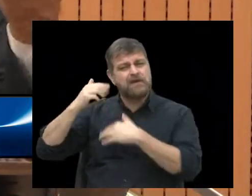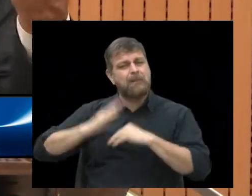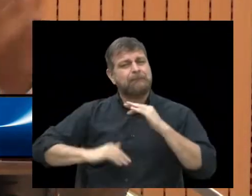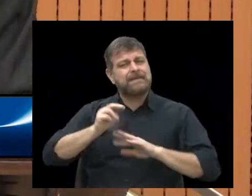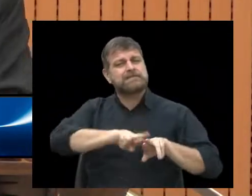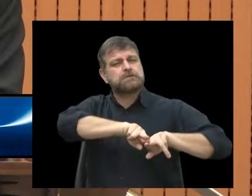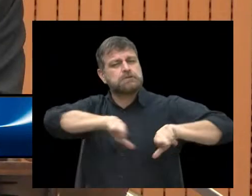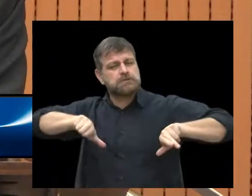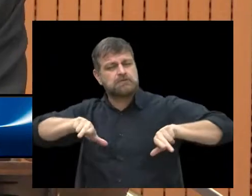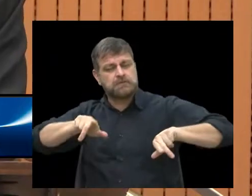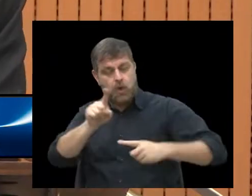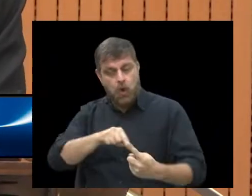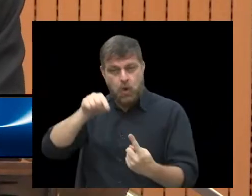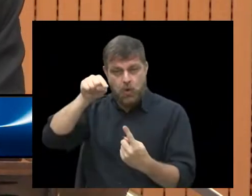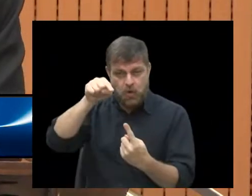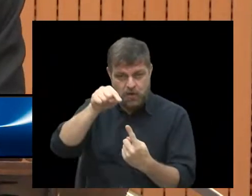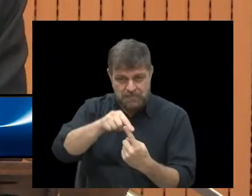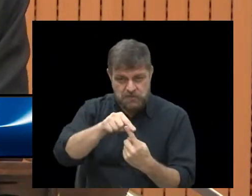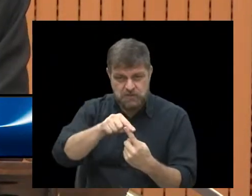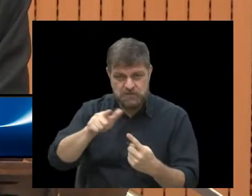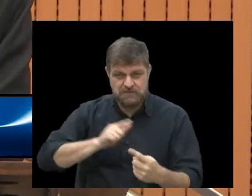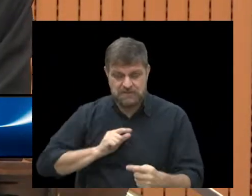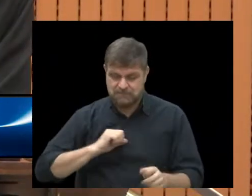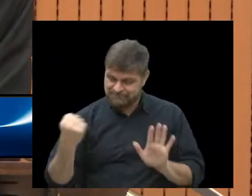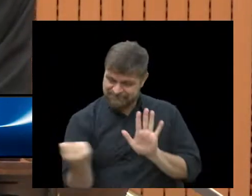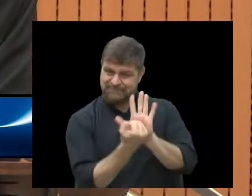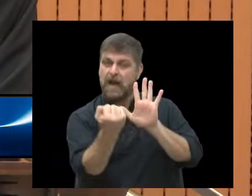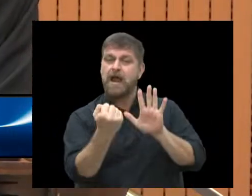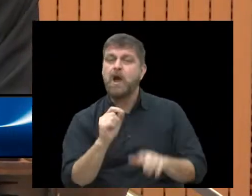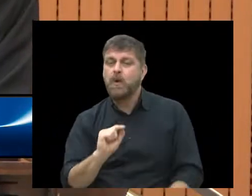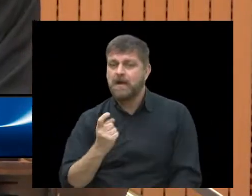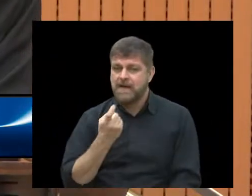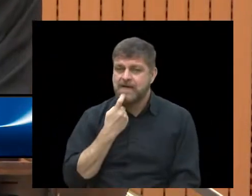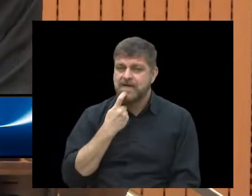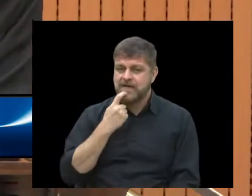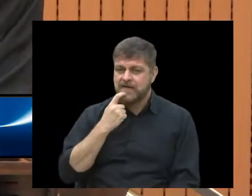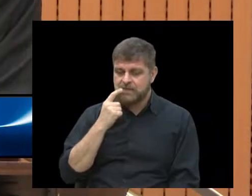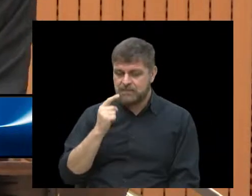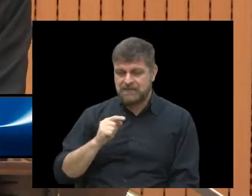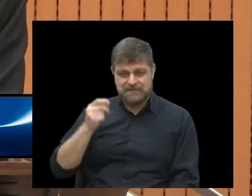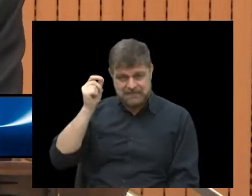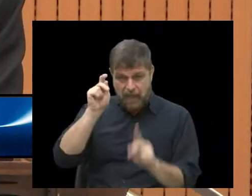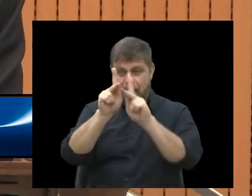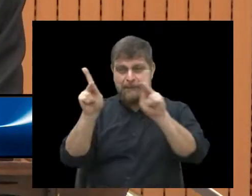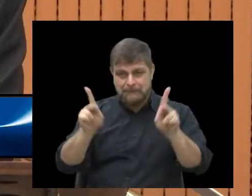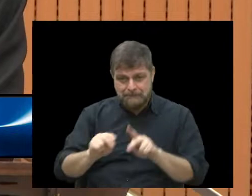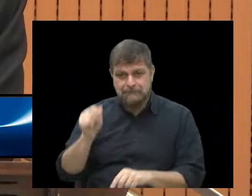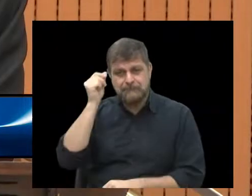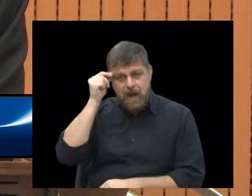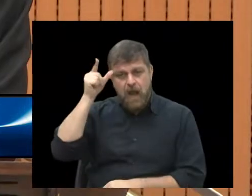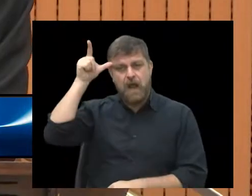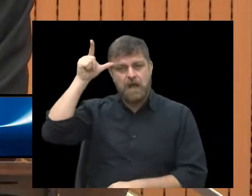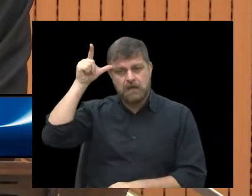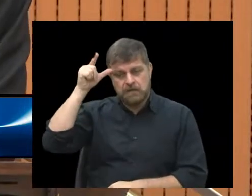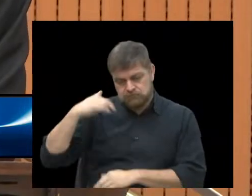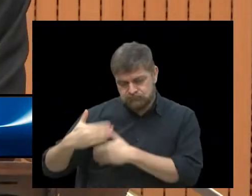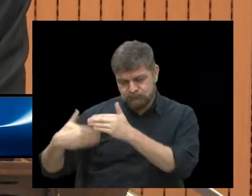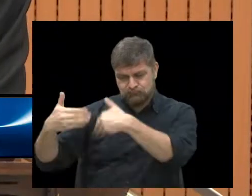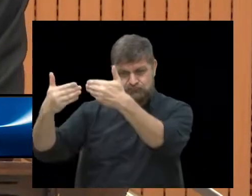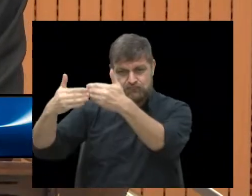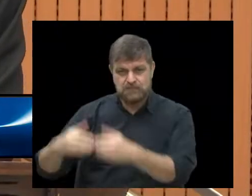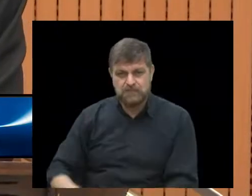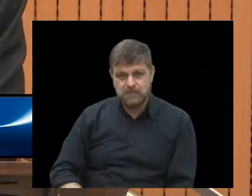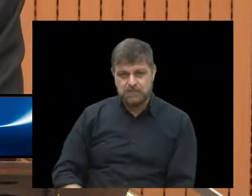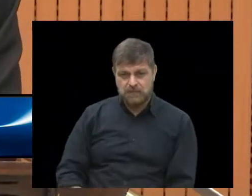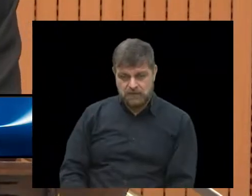para culminar, para simbolizar que Campinas está trabalhando para construir essa cultura de paz. Amanhã, no